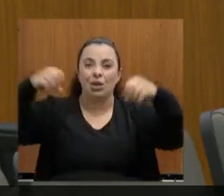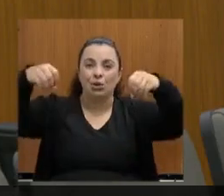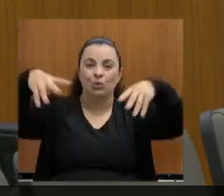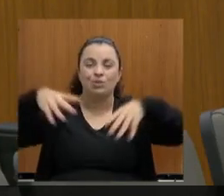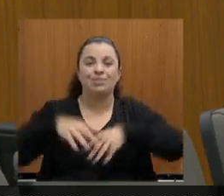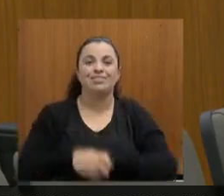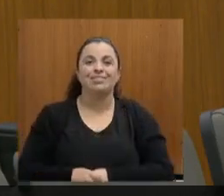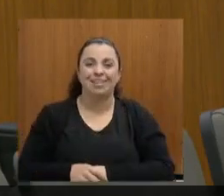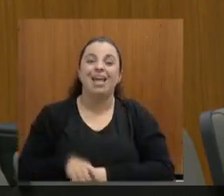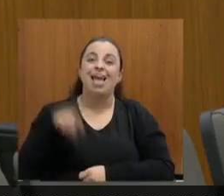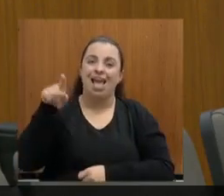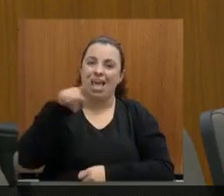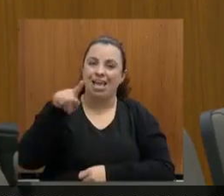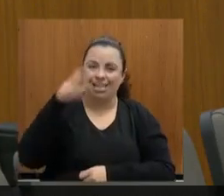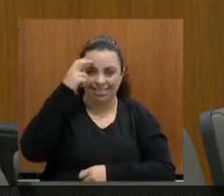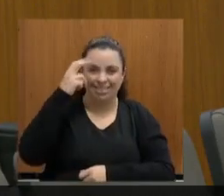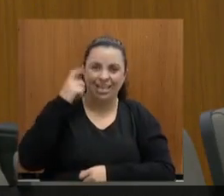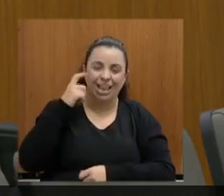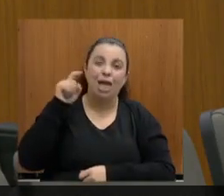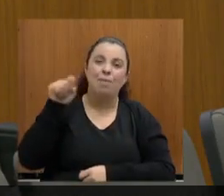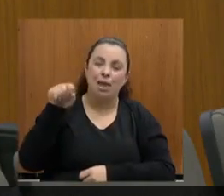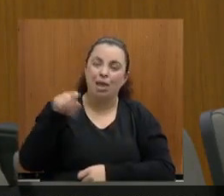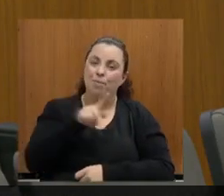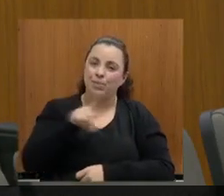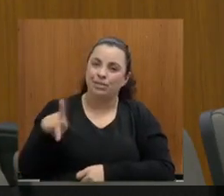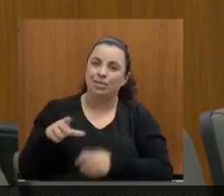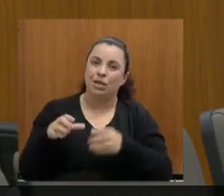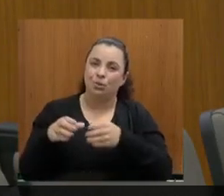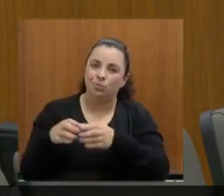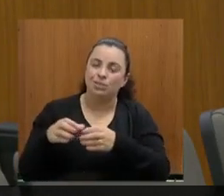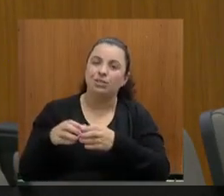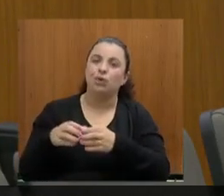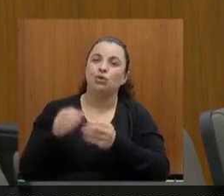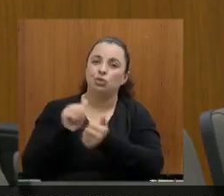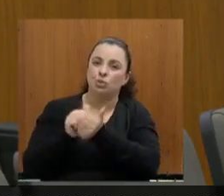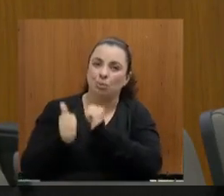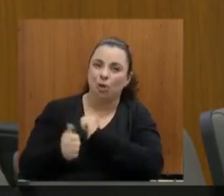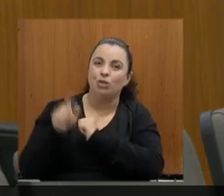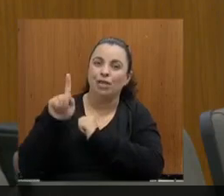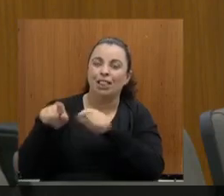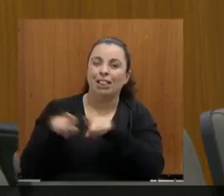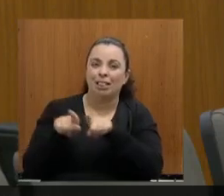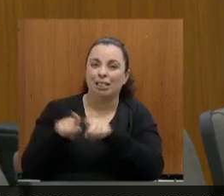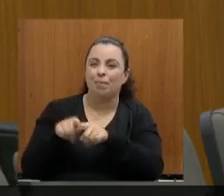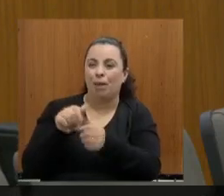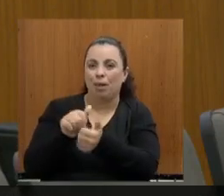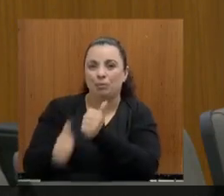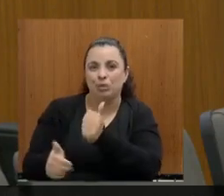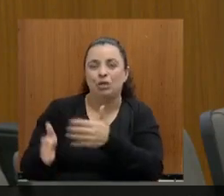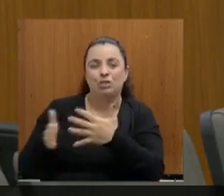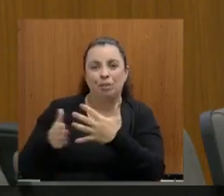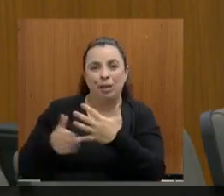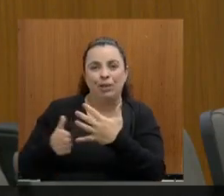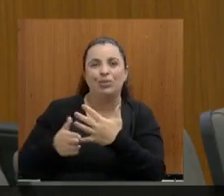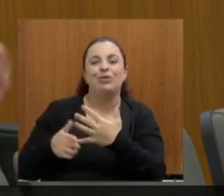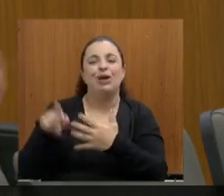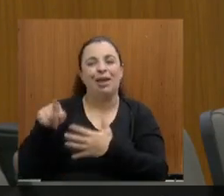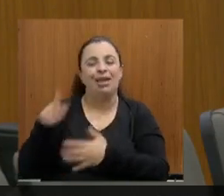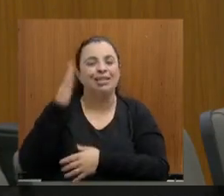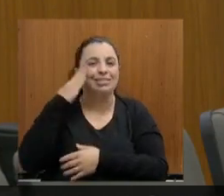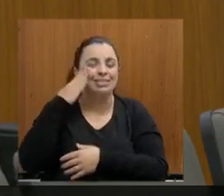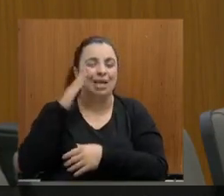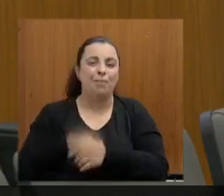José Guilherme e presidente da Comissão de esporte da Assembleia Legislativa que está muito bem muito obrigado Presidente Desculpe ter